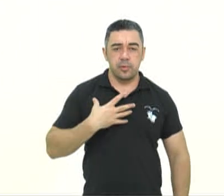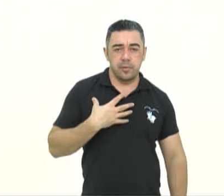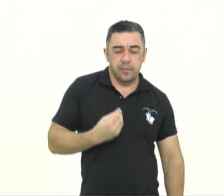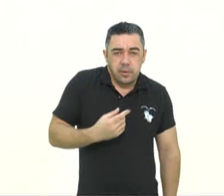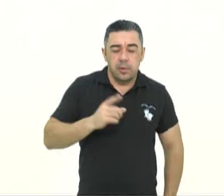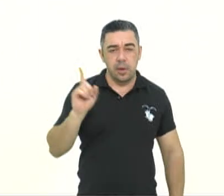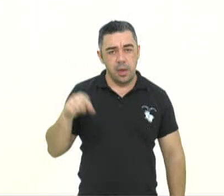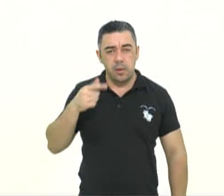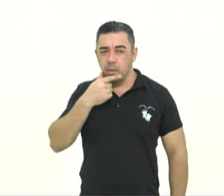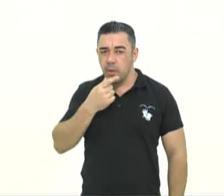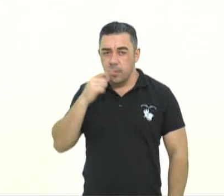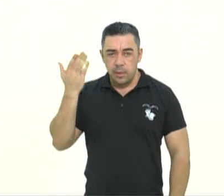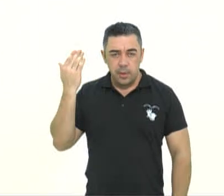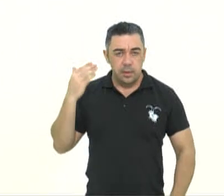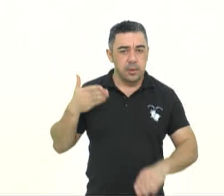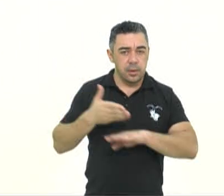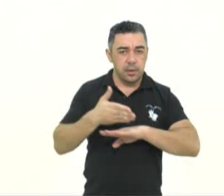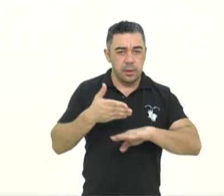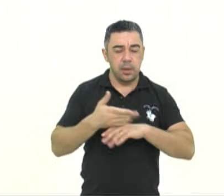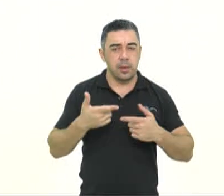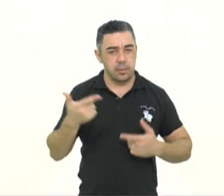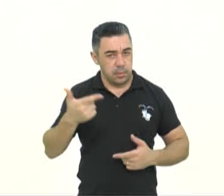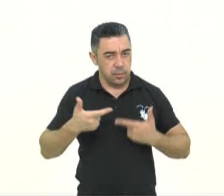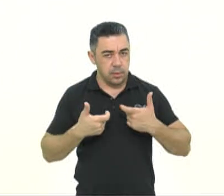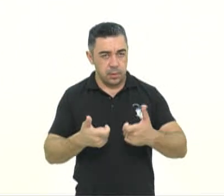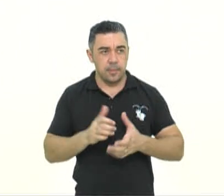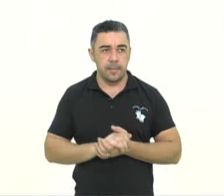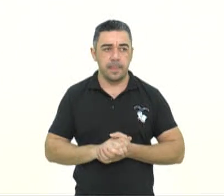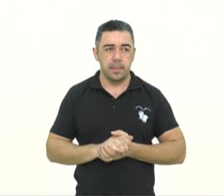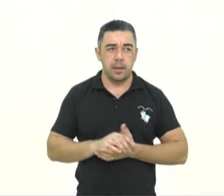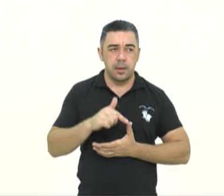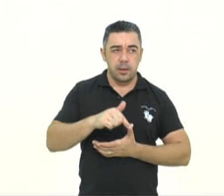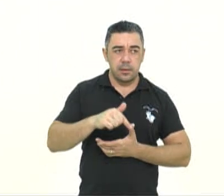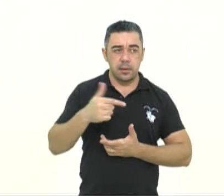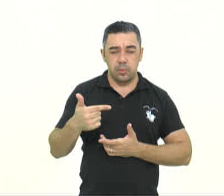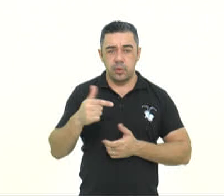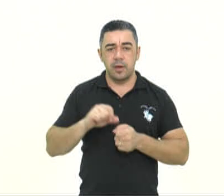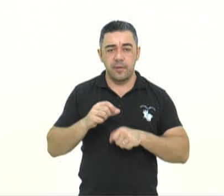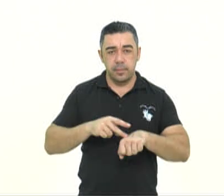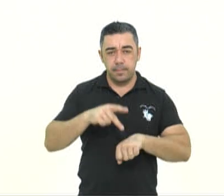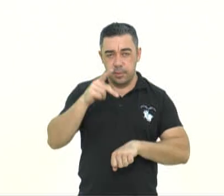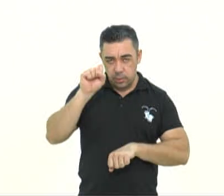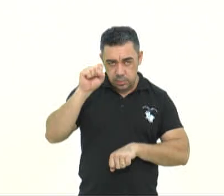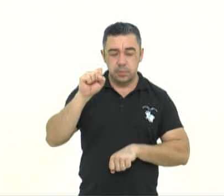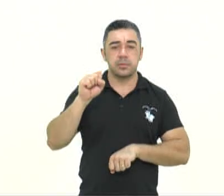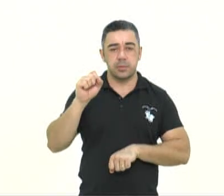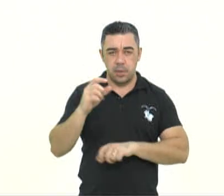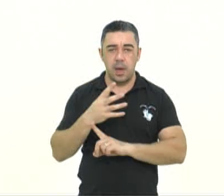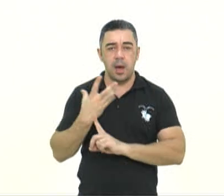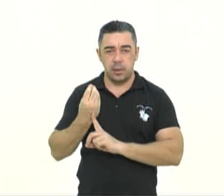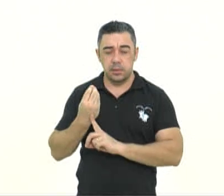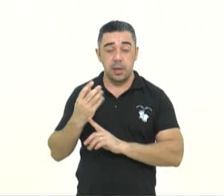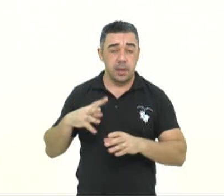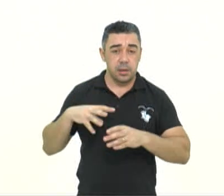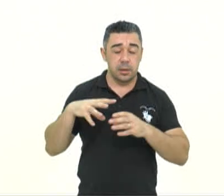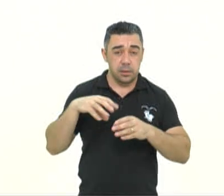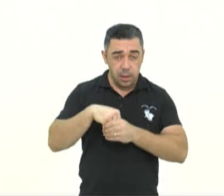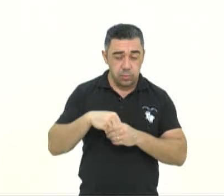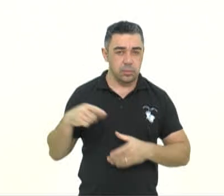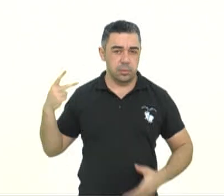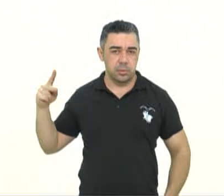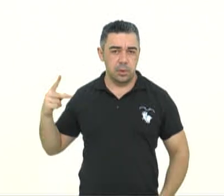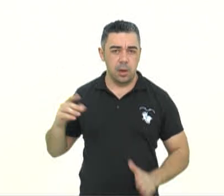artes em Belgrado. Em 69 começa a fazer performance. Em 72 ela faz pós-graduação em artes. E dentro de todo esse